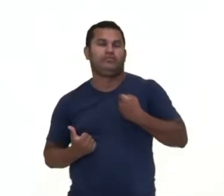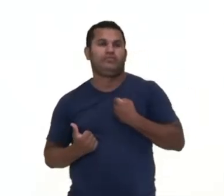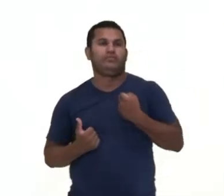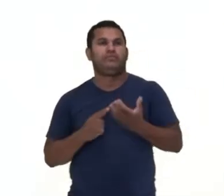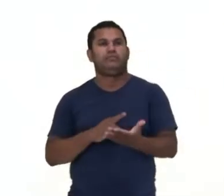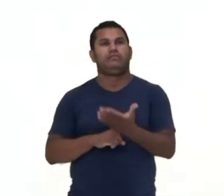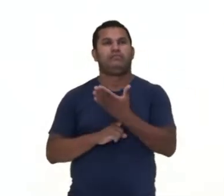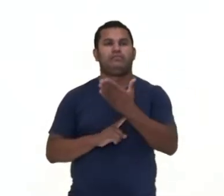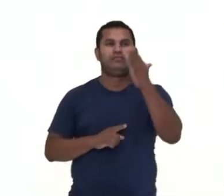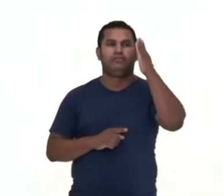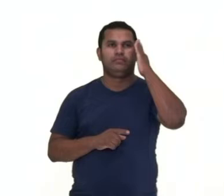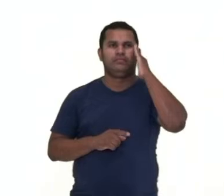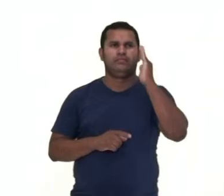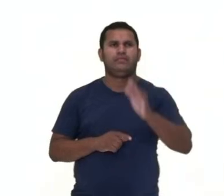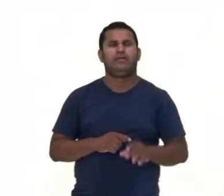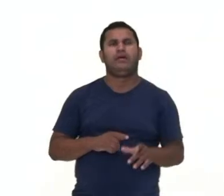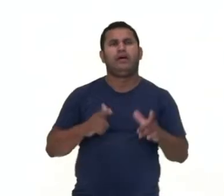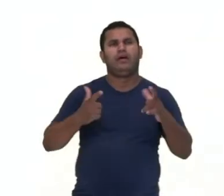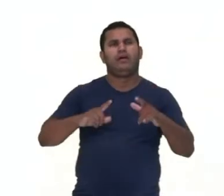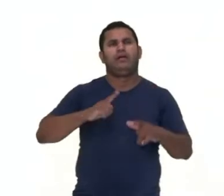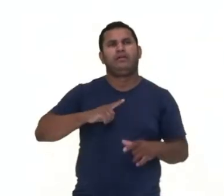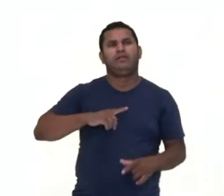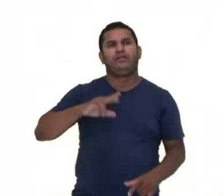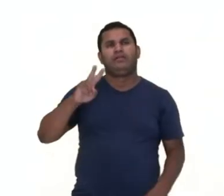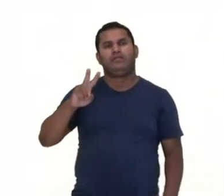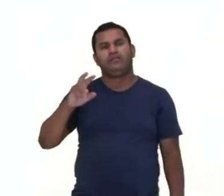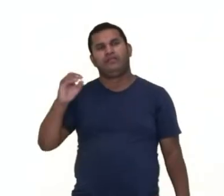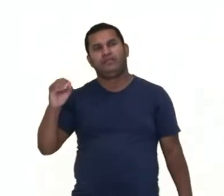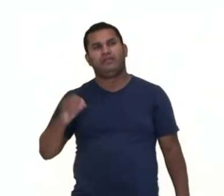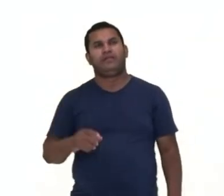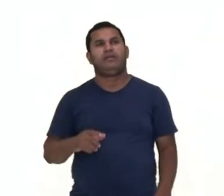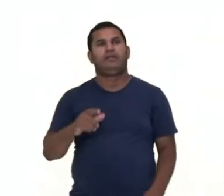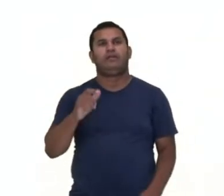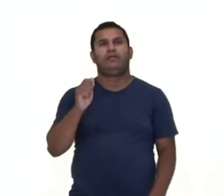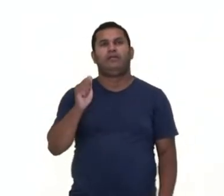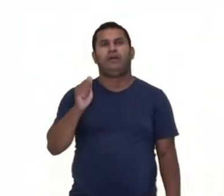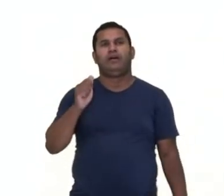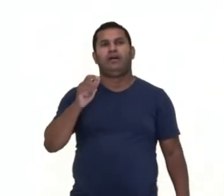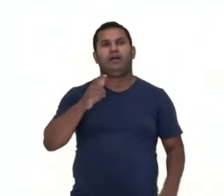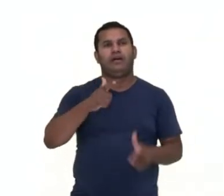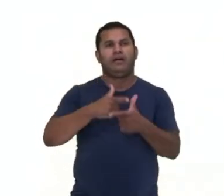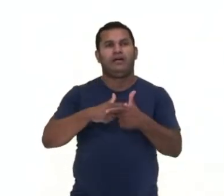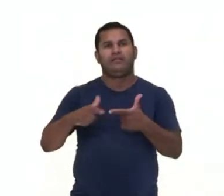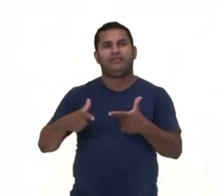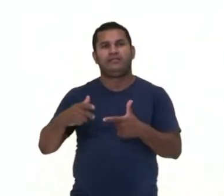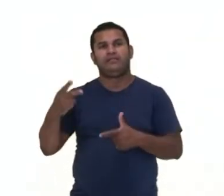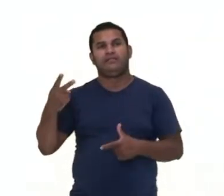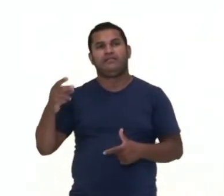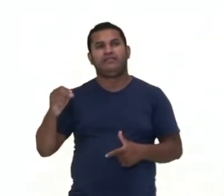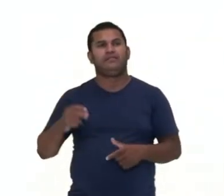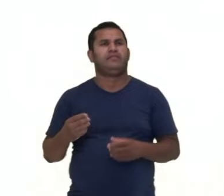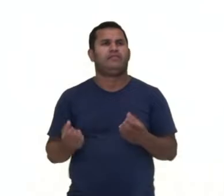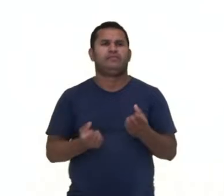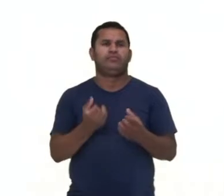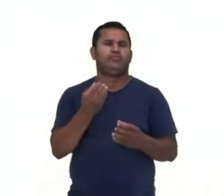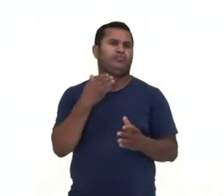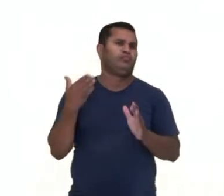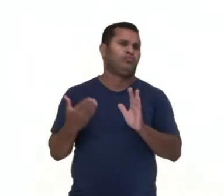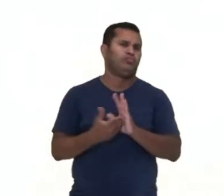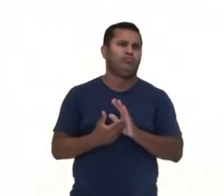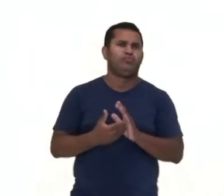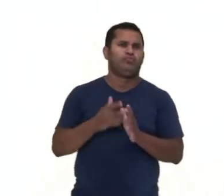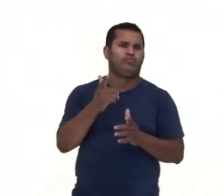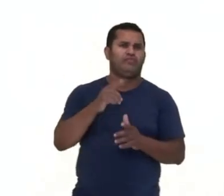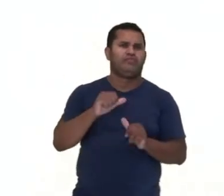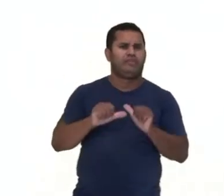mais 2 vezes a vezes 20. Ou seja, 0 igual a 100 mais 40a. Aí é a equaçãozinha de primeiro grau,